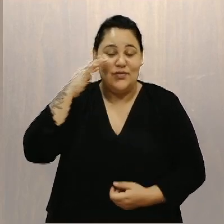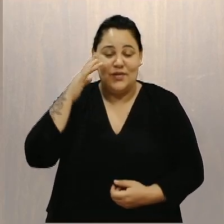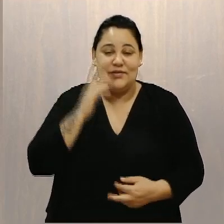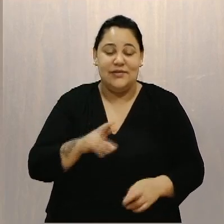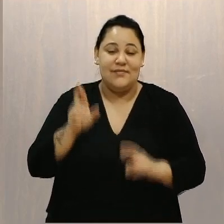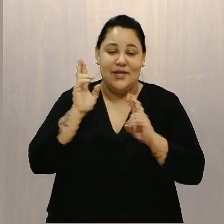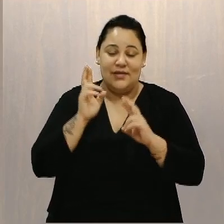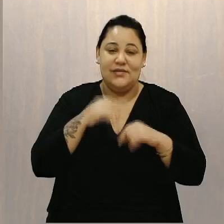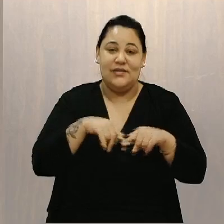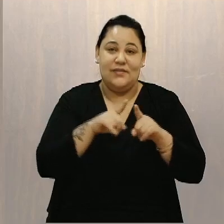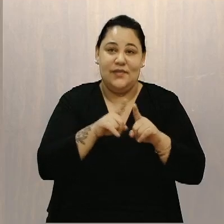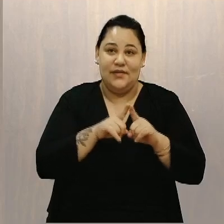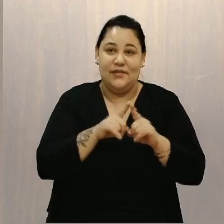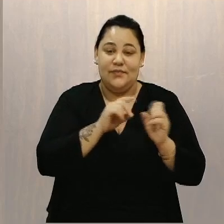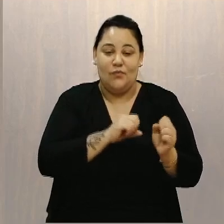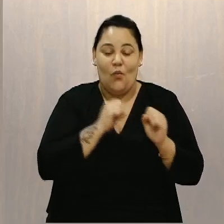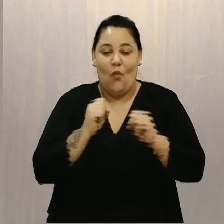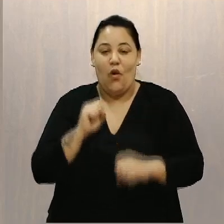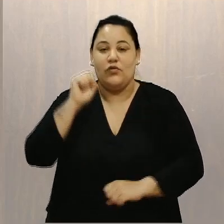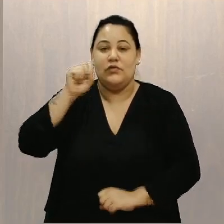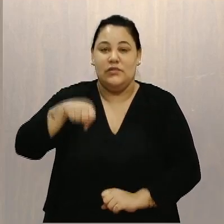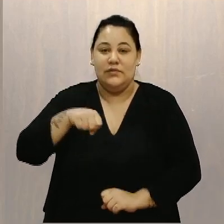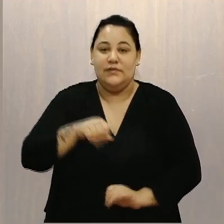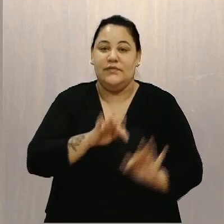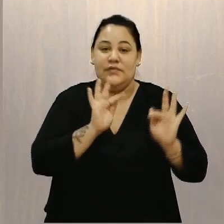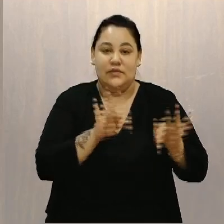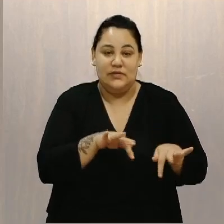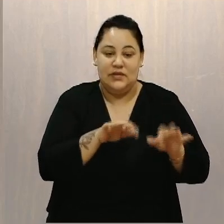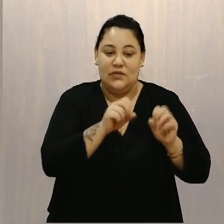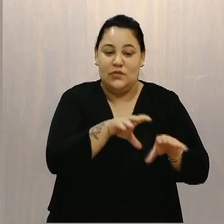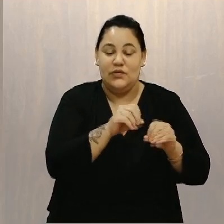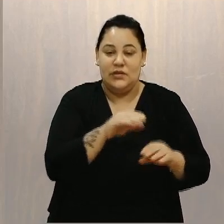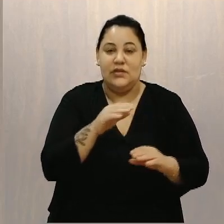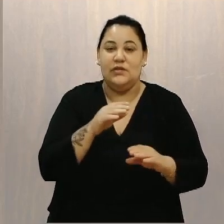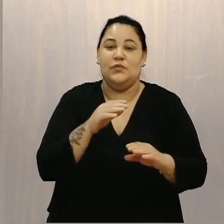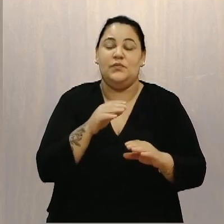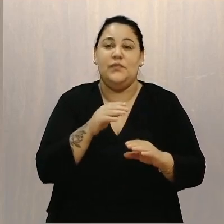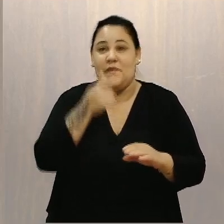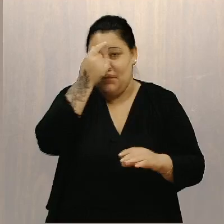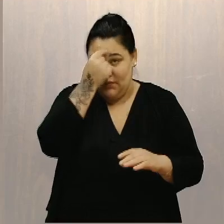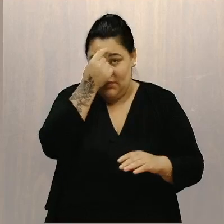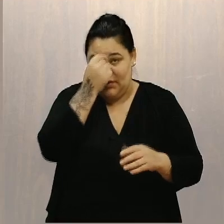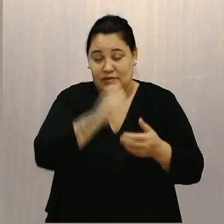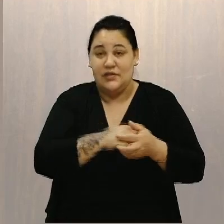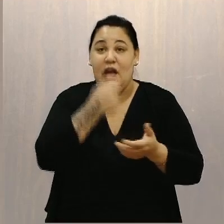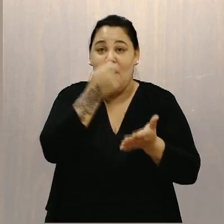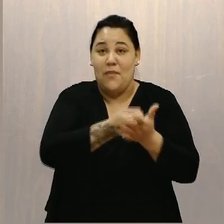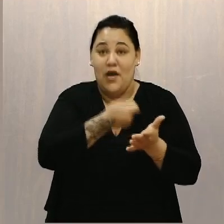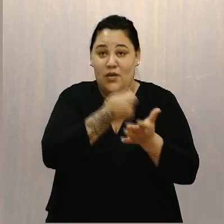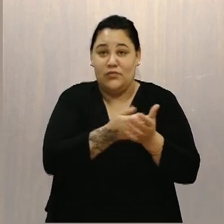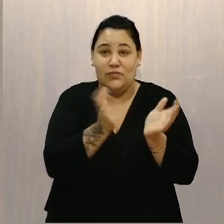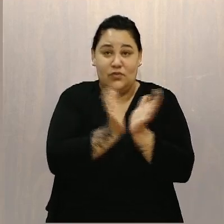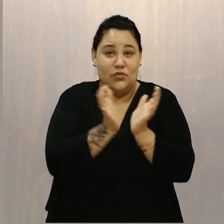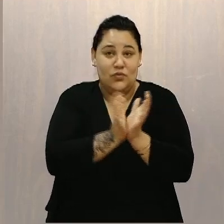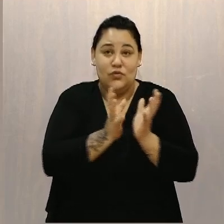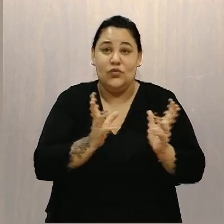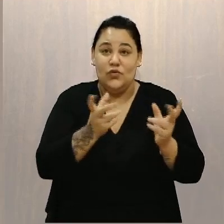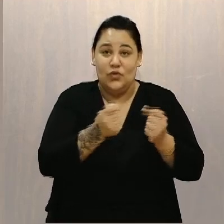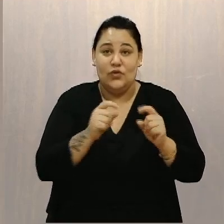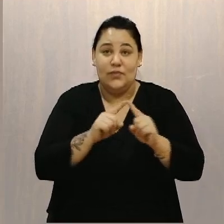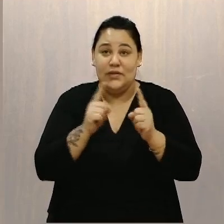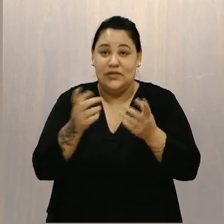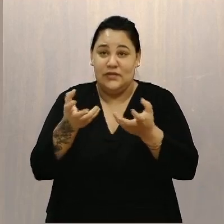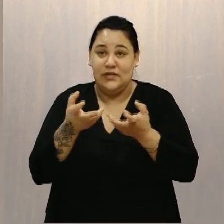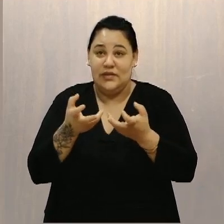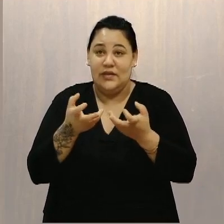esperançar que é possível, sim, concluir o ensino superior. Essa é uma luta coletiva, mas eu não poderia deixar